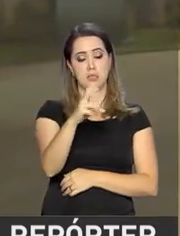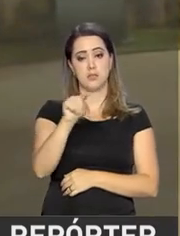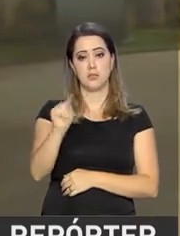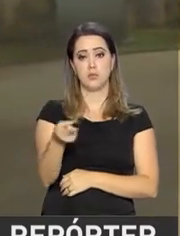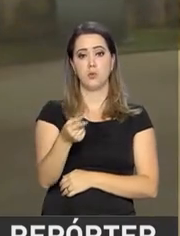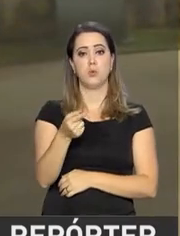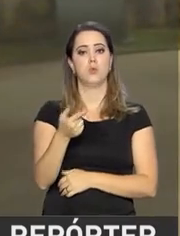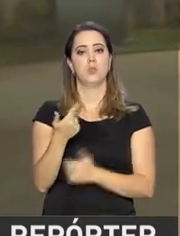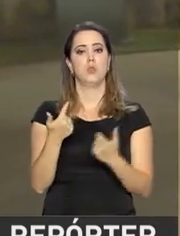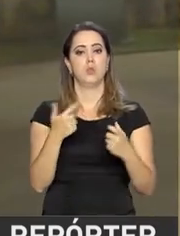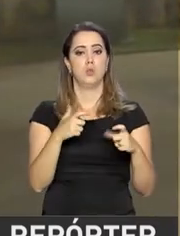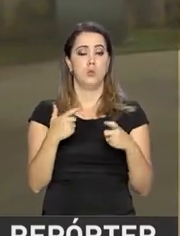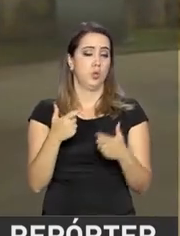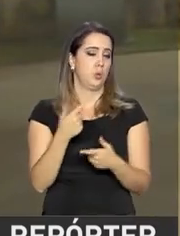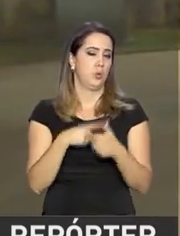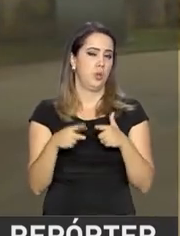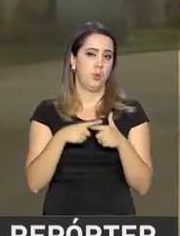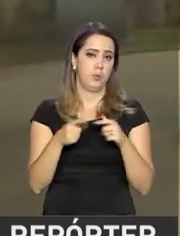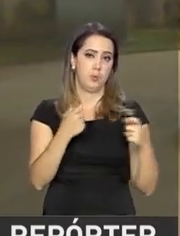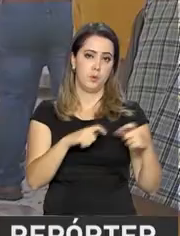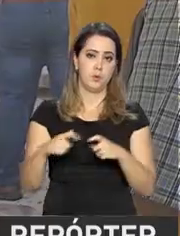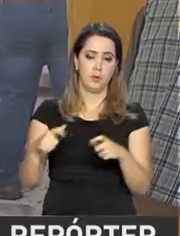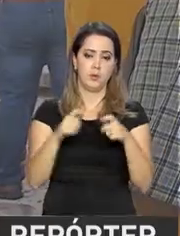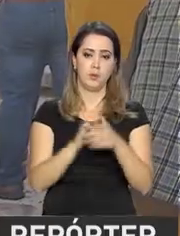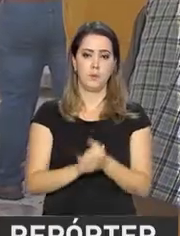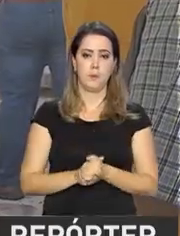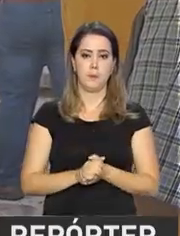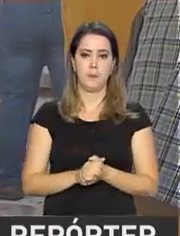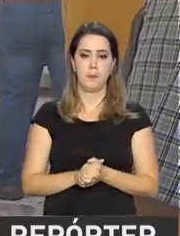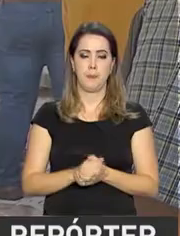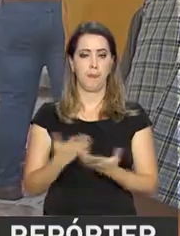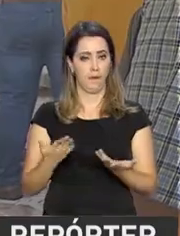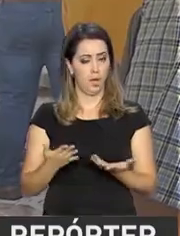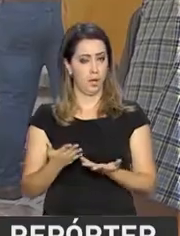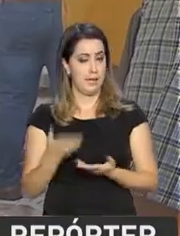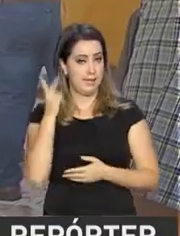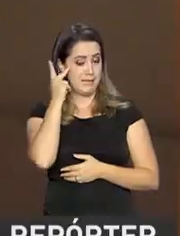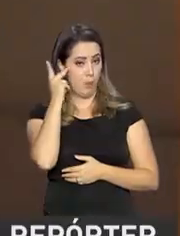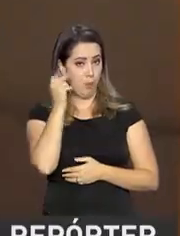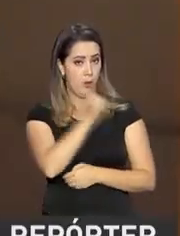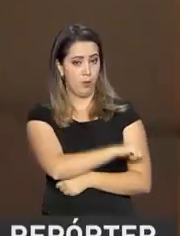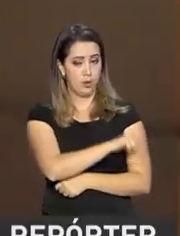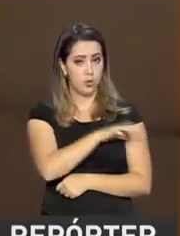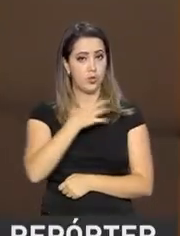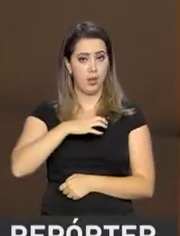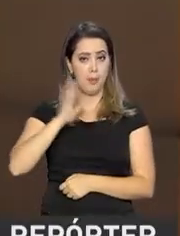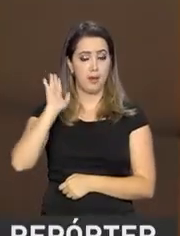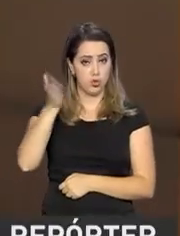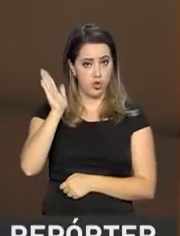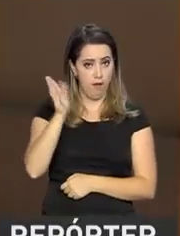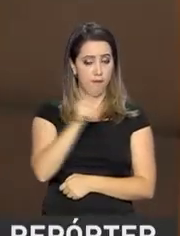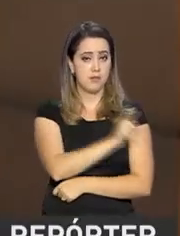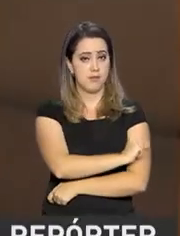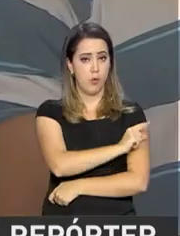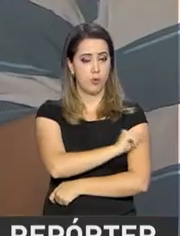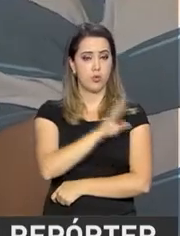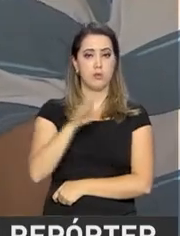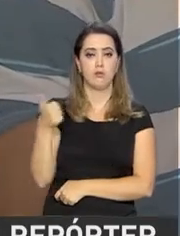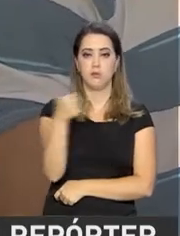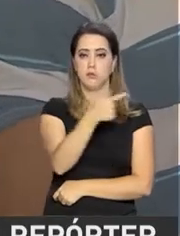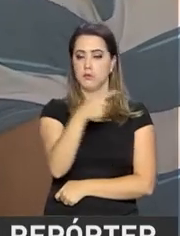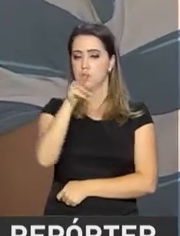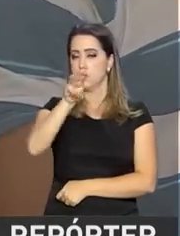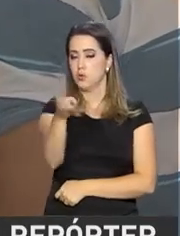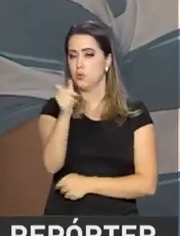que não estão em área de risco da febre amarela. São Paulo, Rio de Janeiro e Bahia já vacinaram mais de 17 milhões